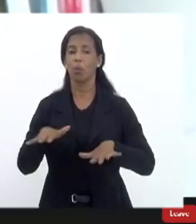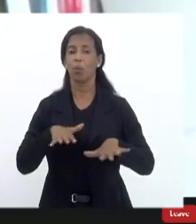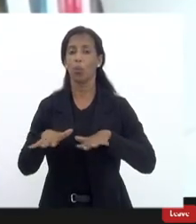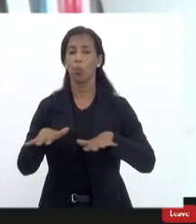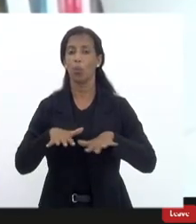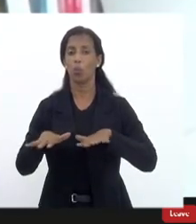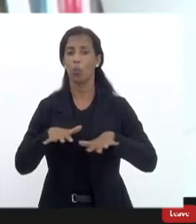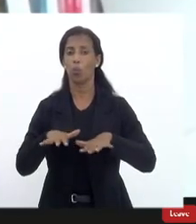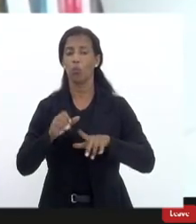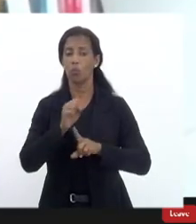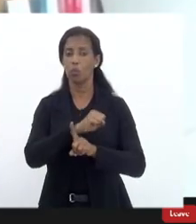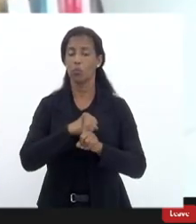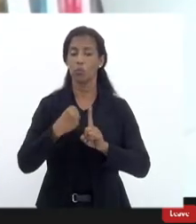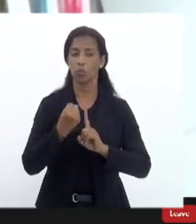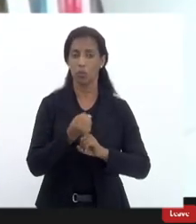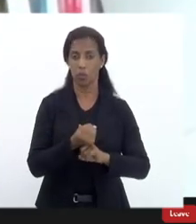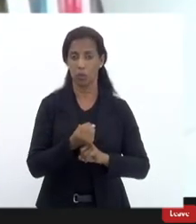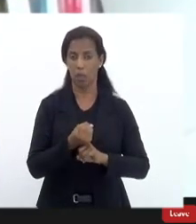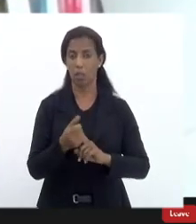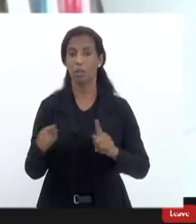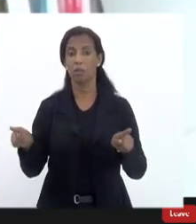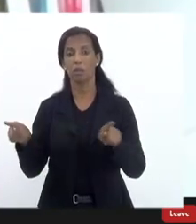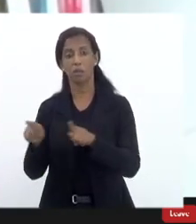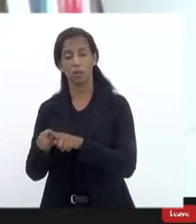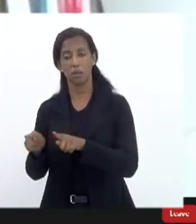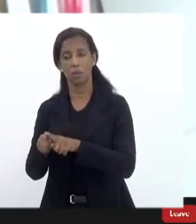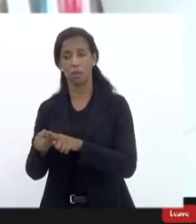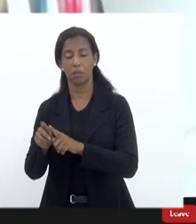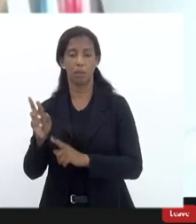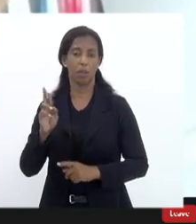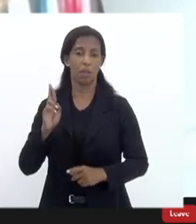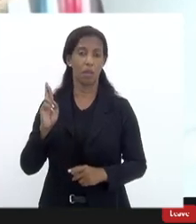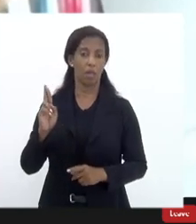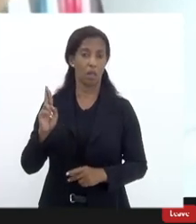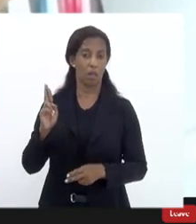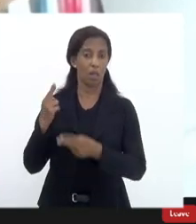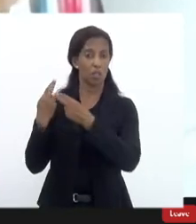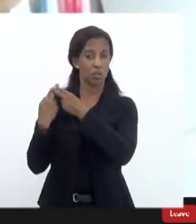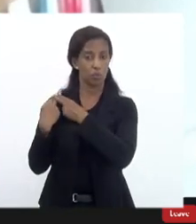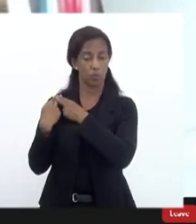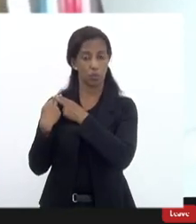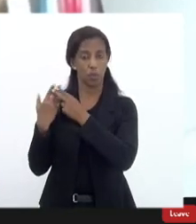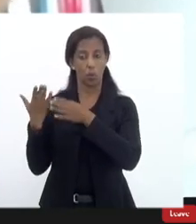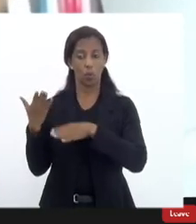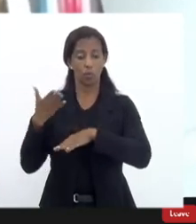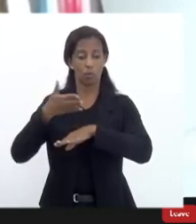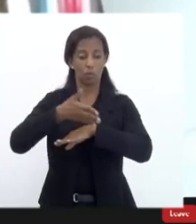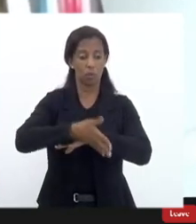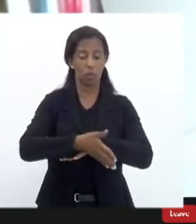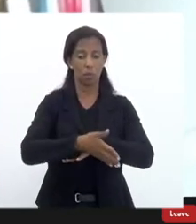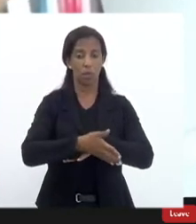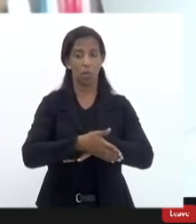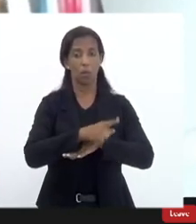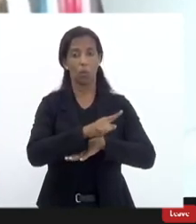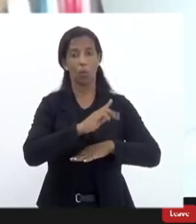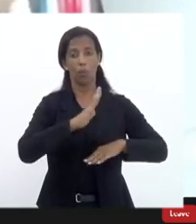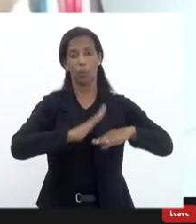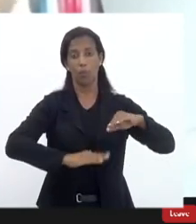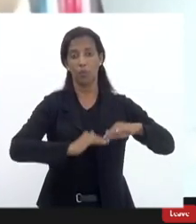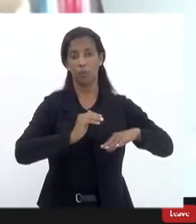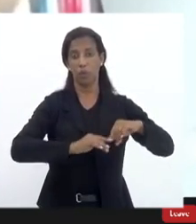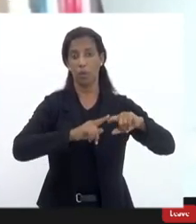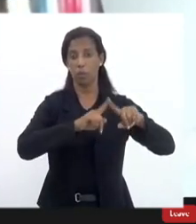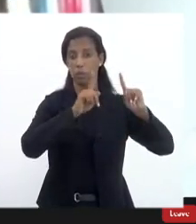movimentos sociais e também a responsabilidade quando ocupamos cargos públicos